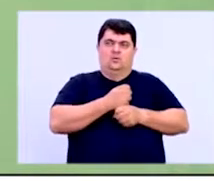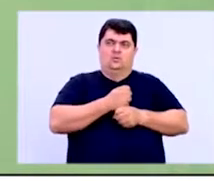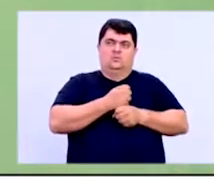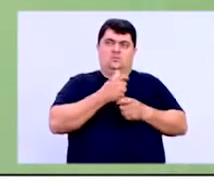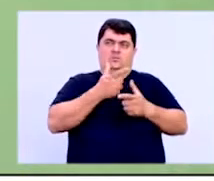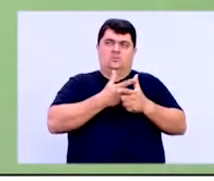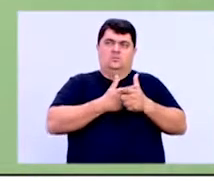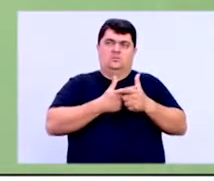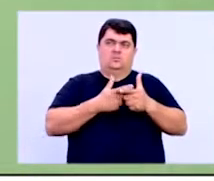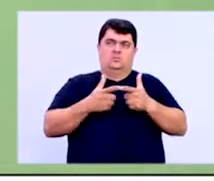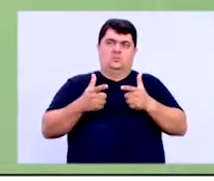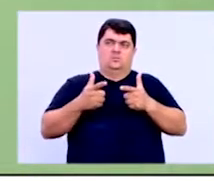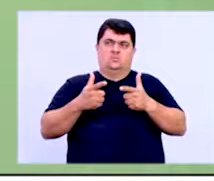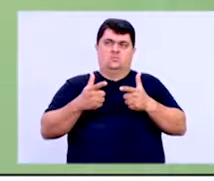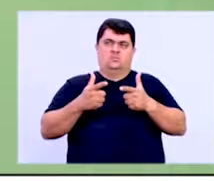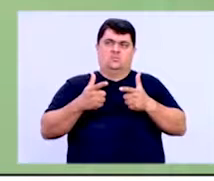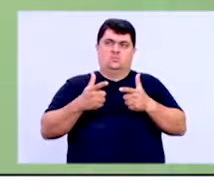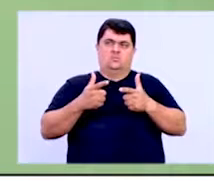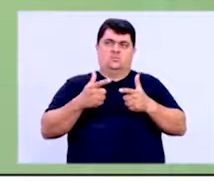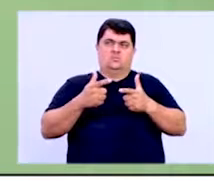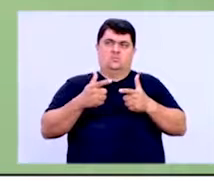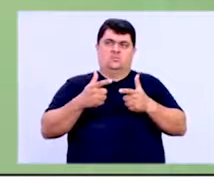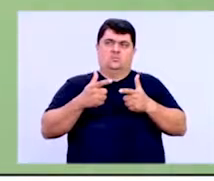e dividir pelo